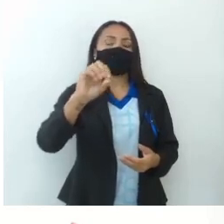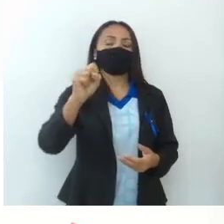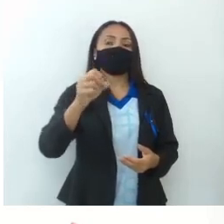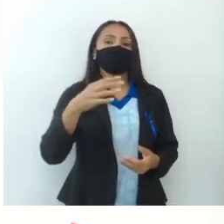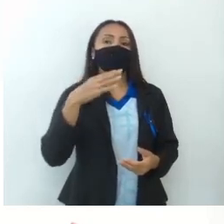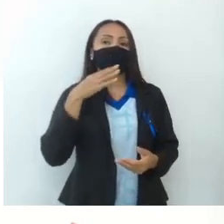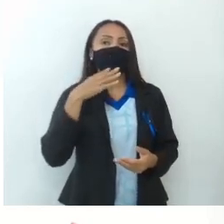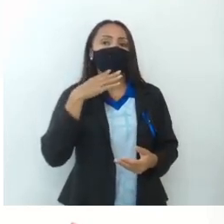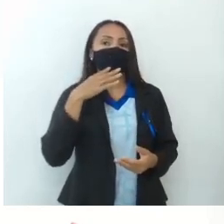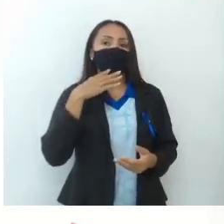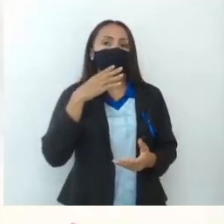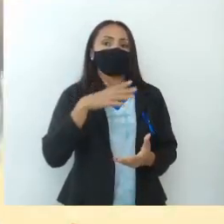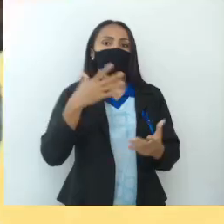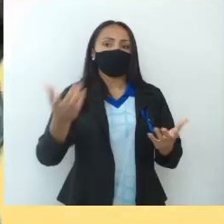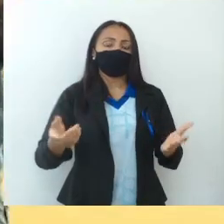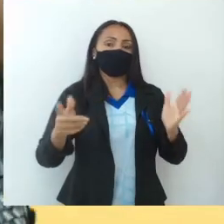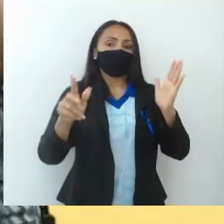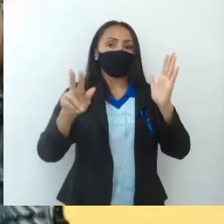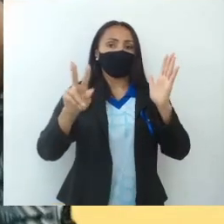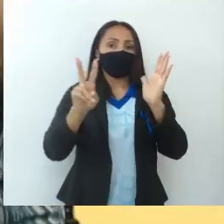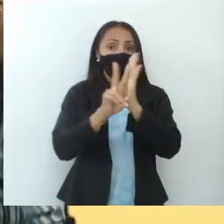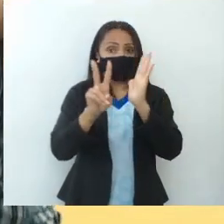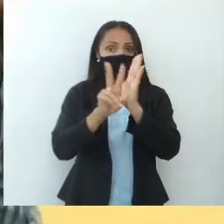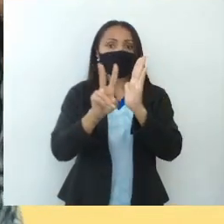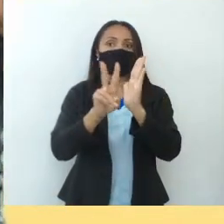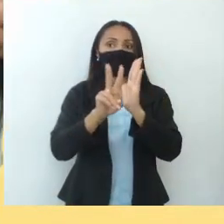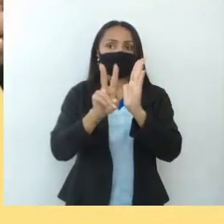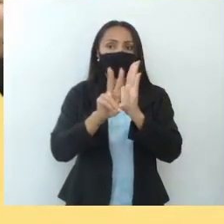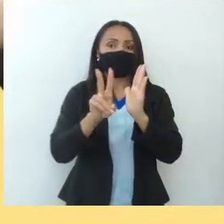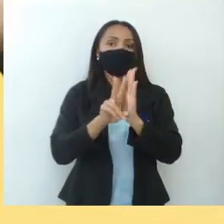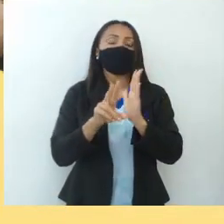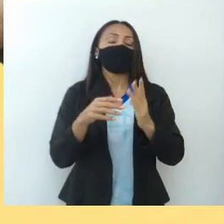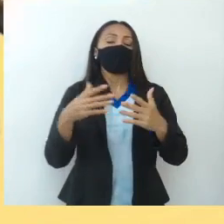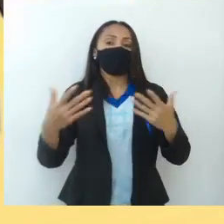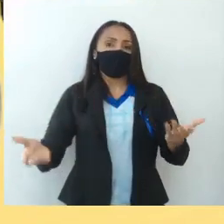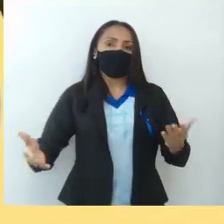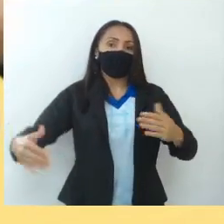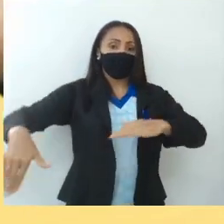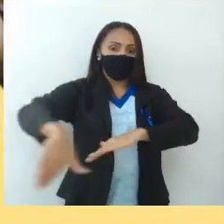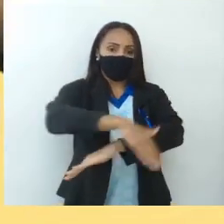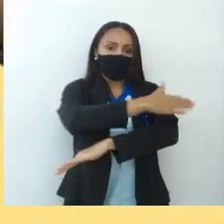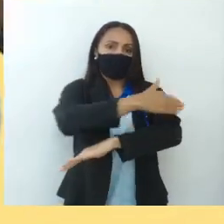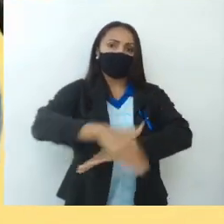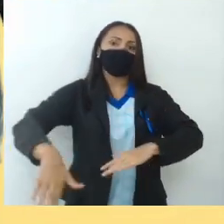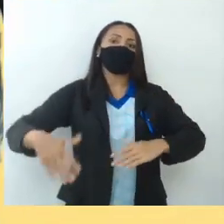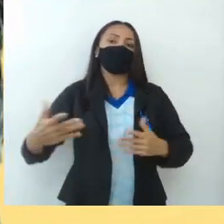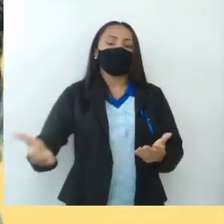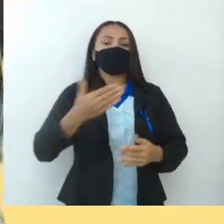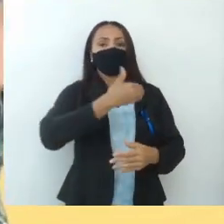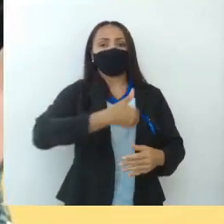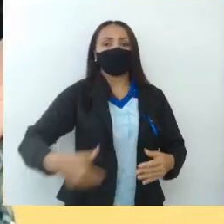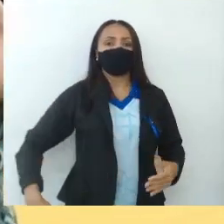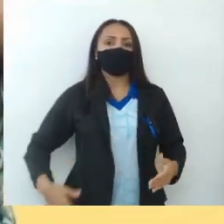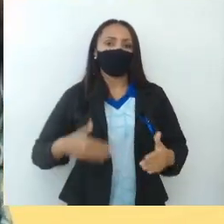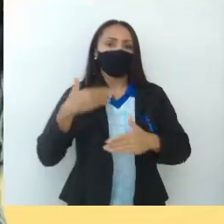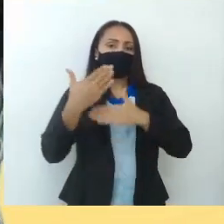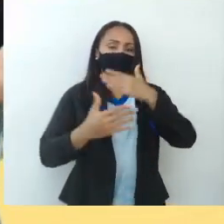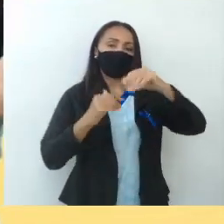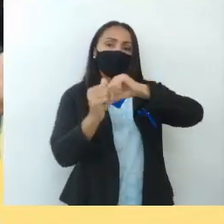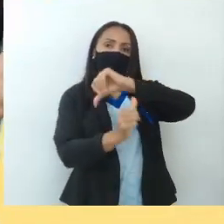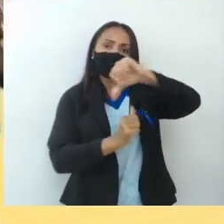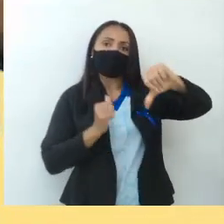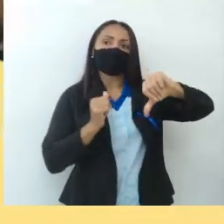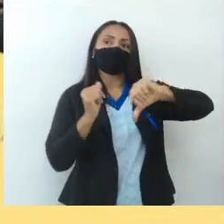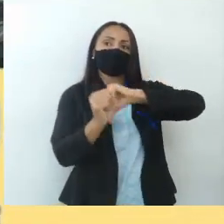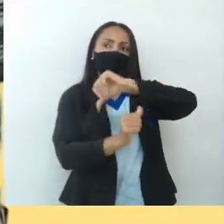é? Essa avenida que, vale salientar, professor, que a Conde da Boa Vista, em todos os governos que passa, ela é mudada, né?